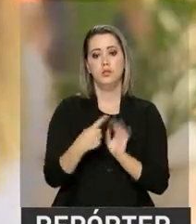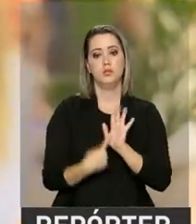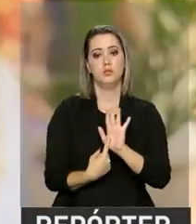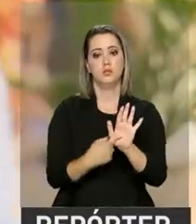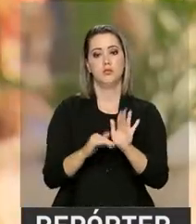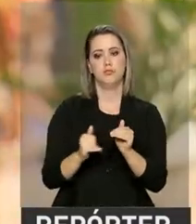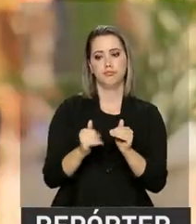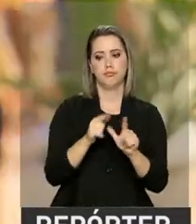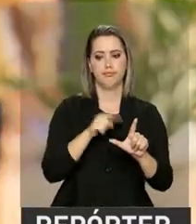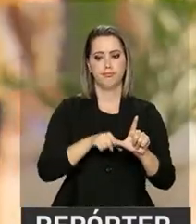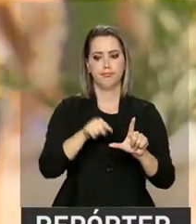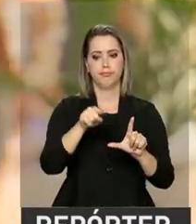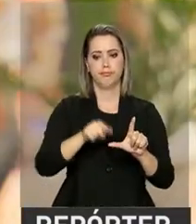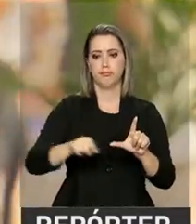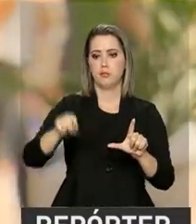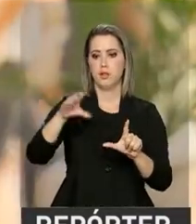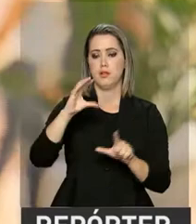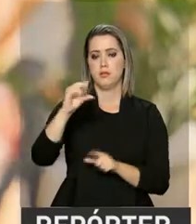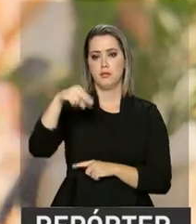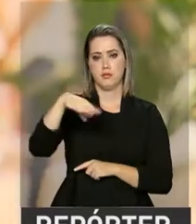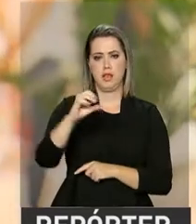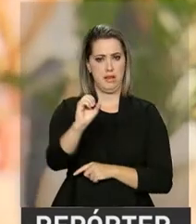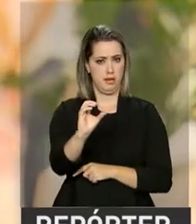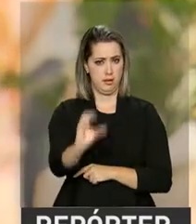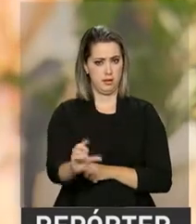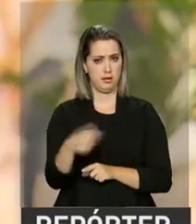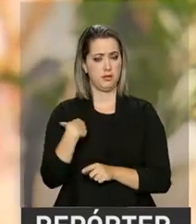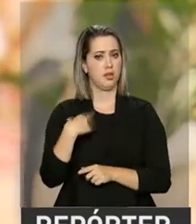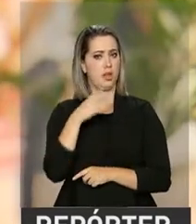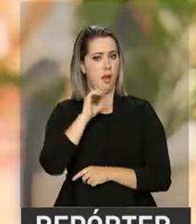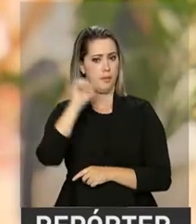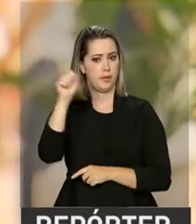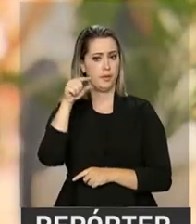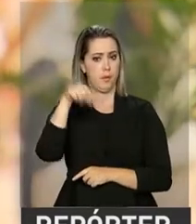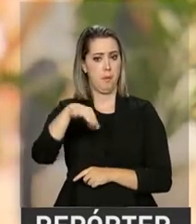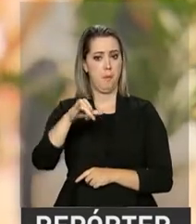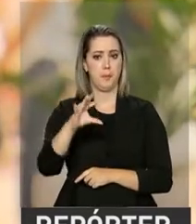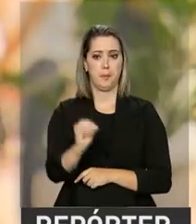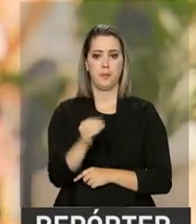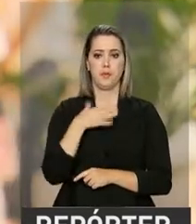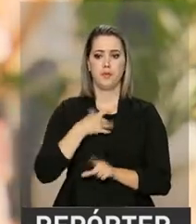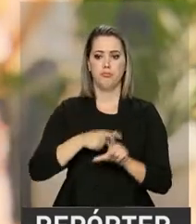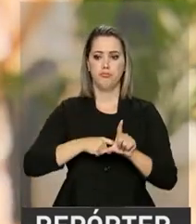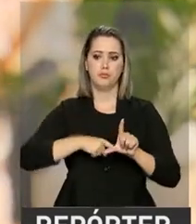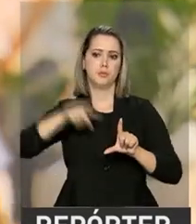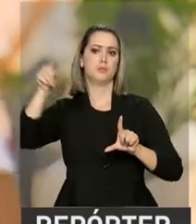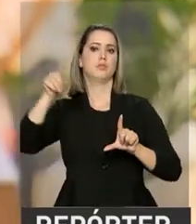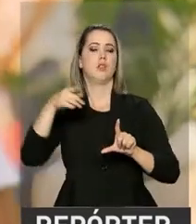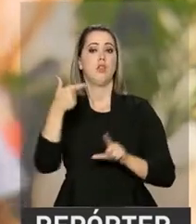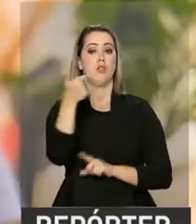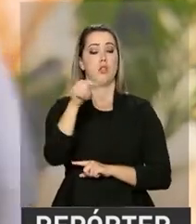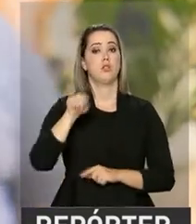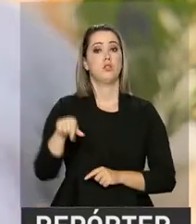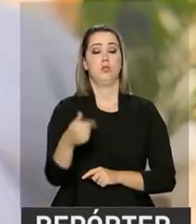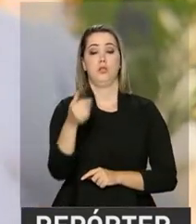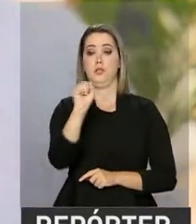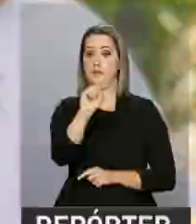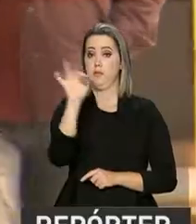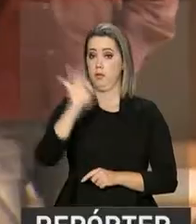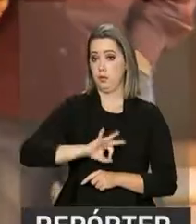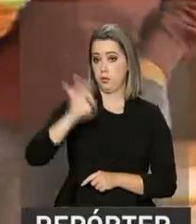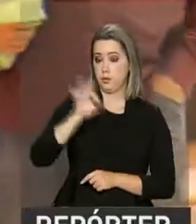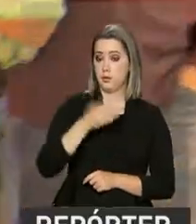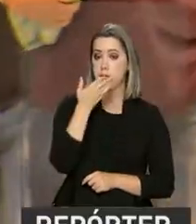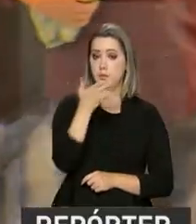vem subindo, de acordo com a CNC, desde abril. Agora, em maio, o avanço foi de